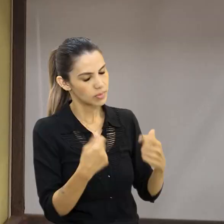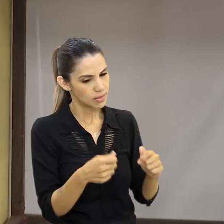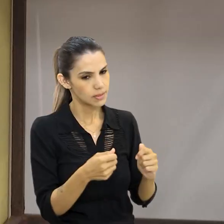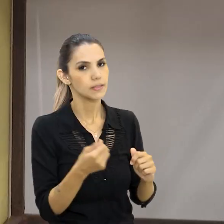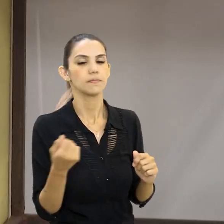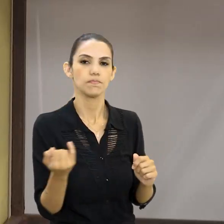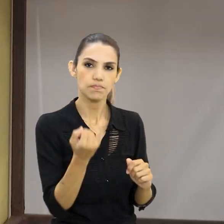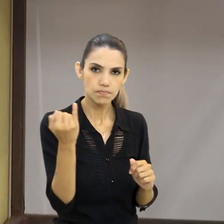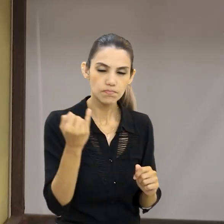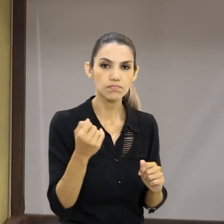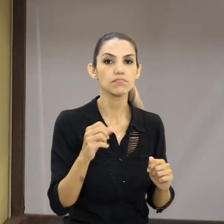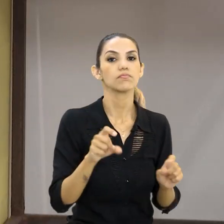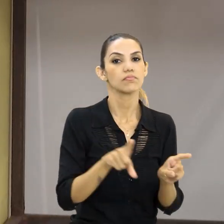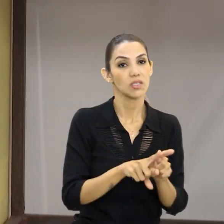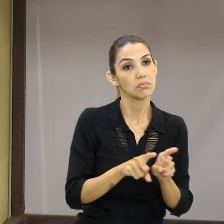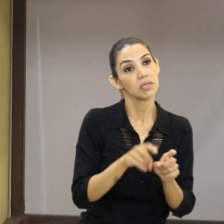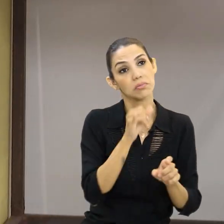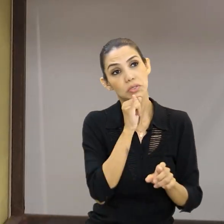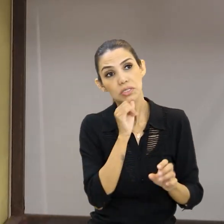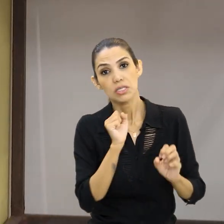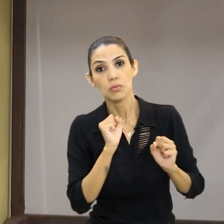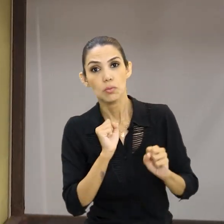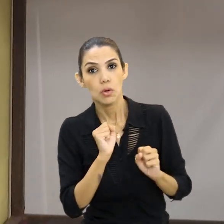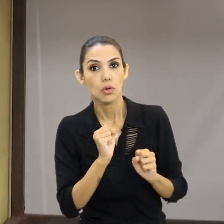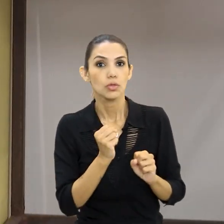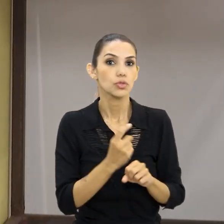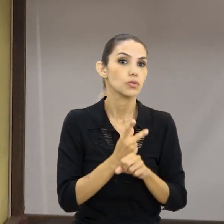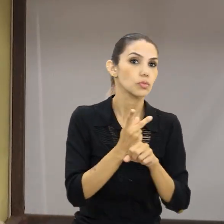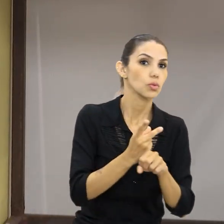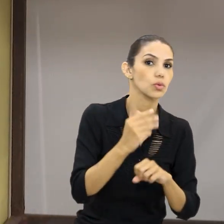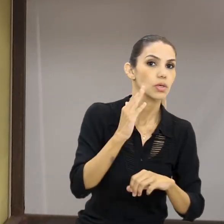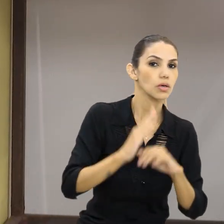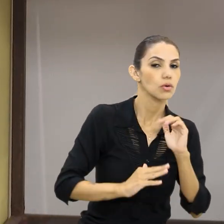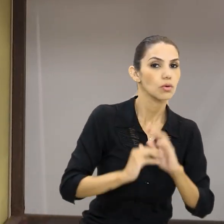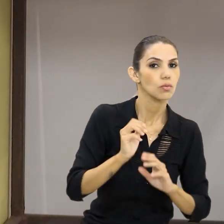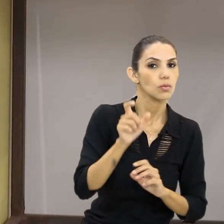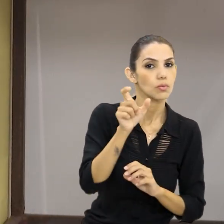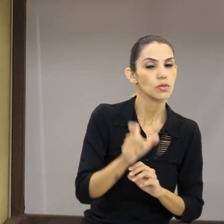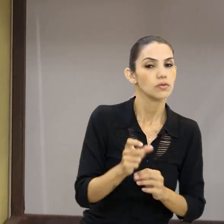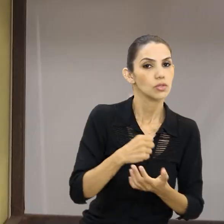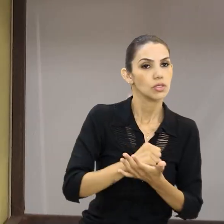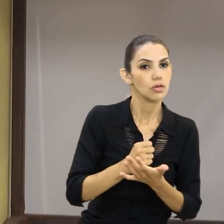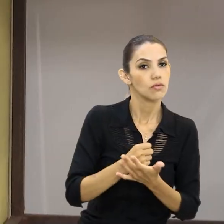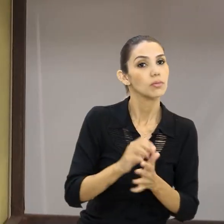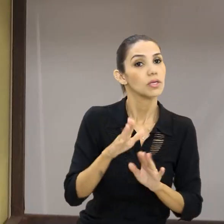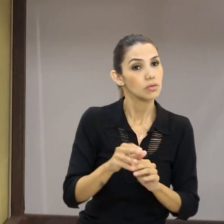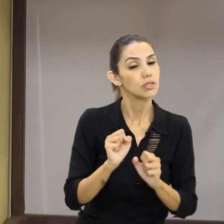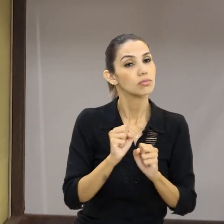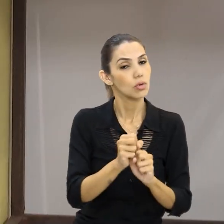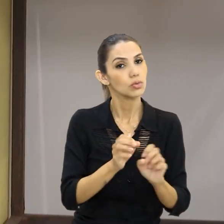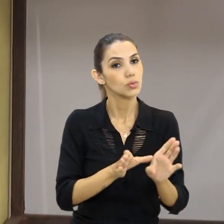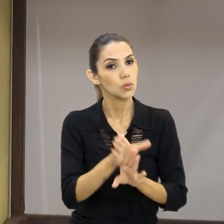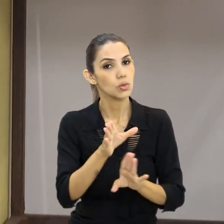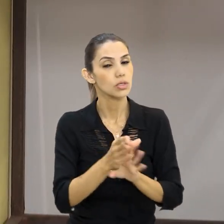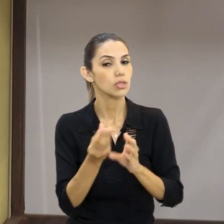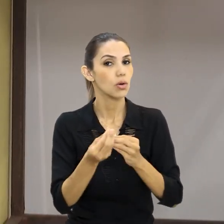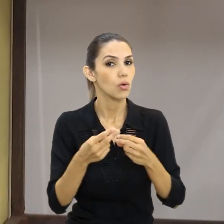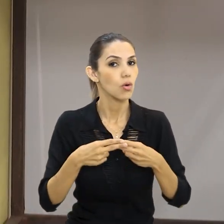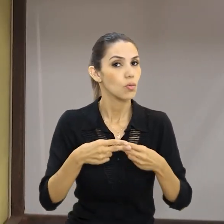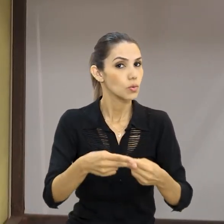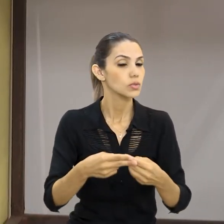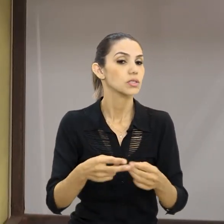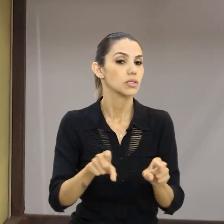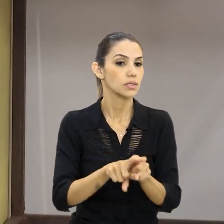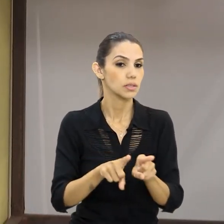necessário procurar um farmacêutico, né, especializado nessa área, que possa então orientar quanto ao melhor uso, inclusive